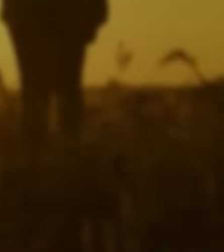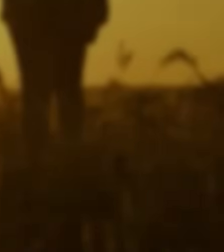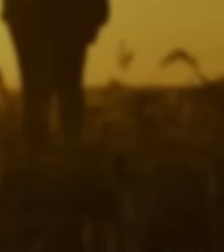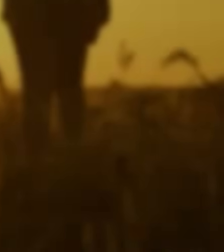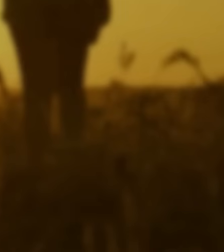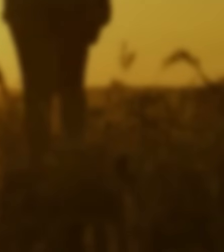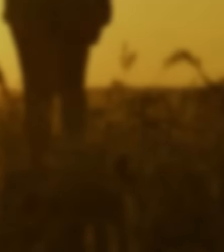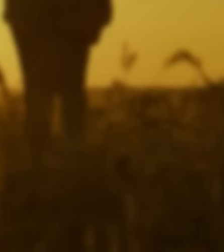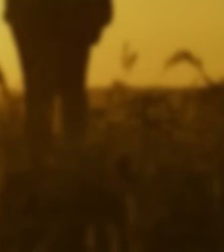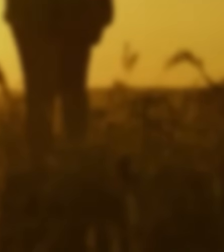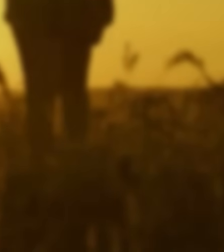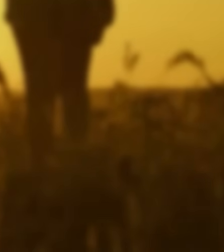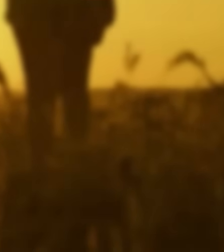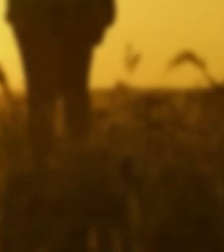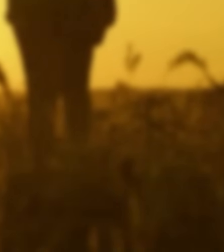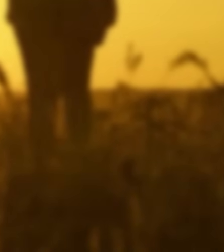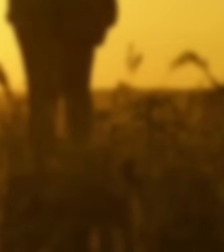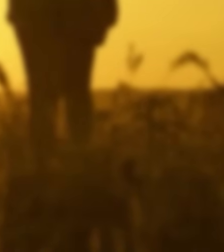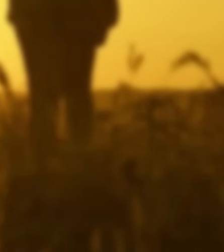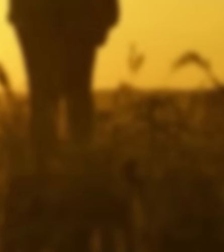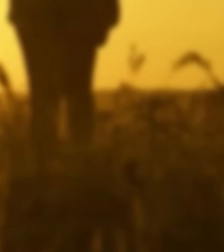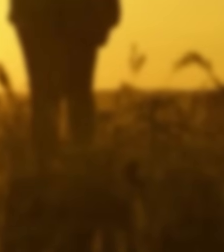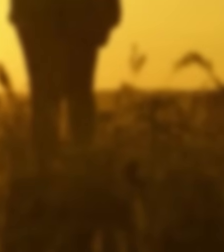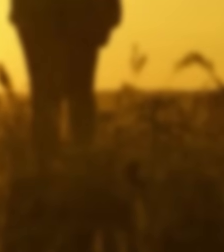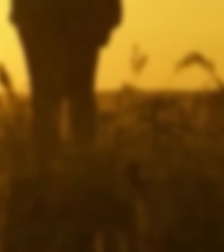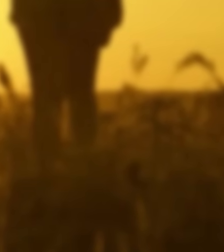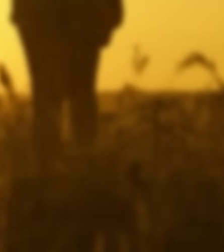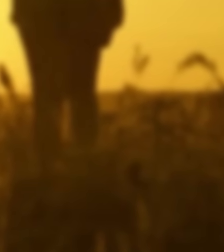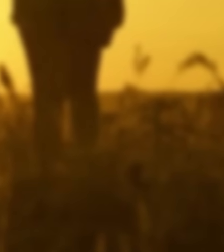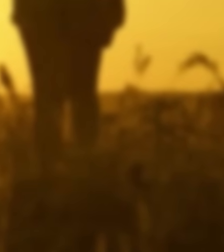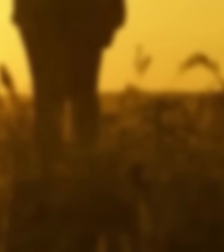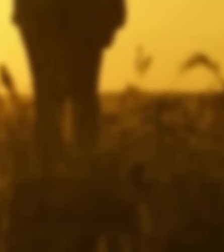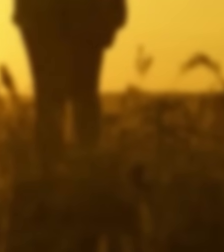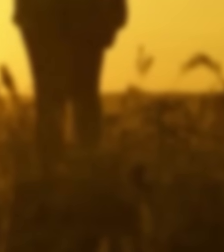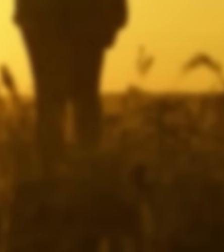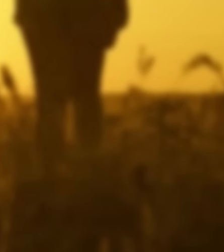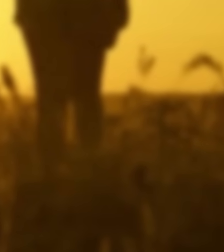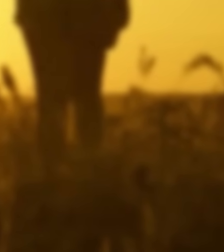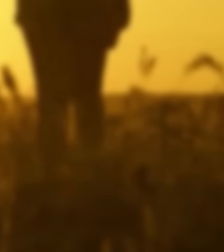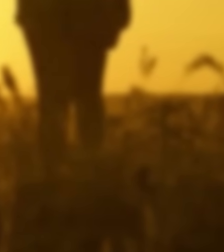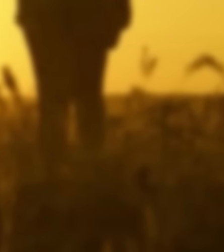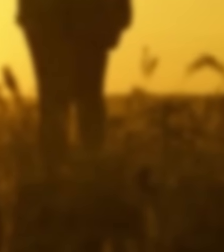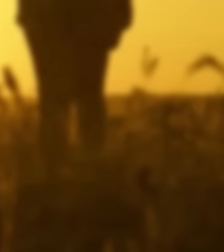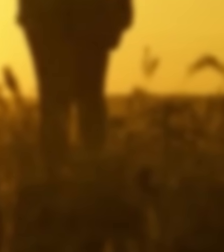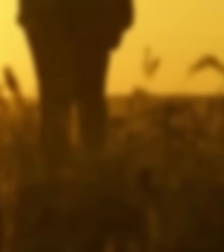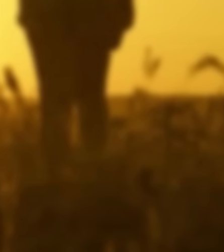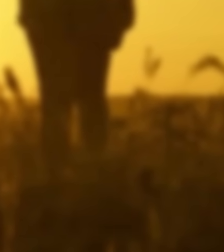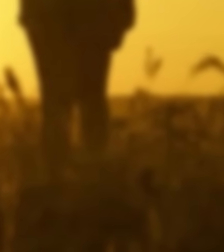Família, um projeto de Deus.